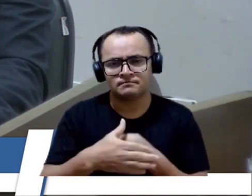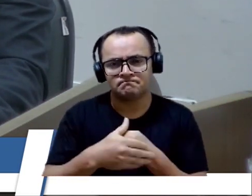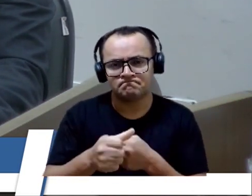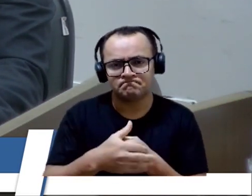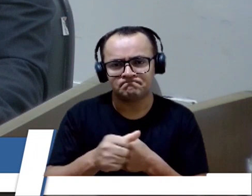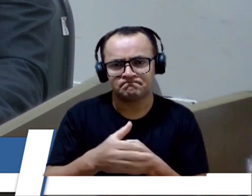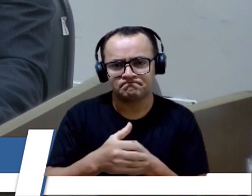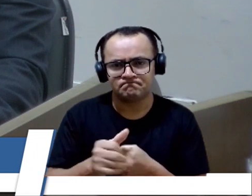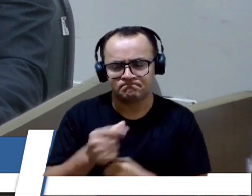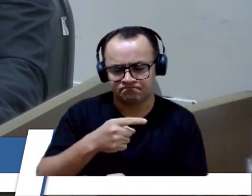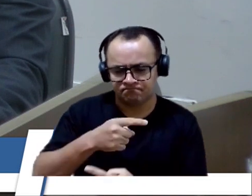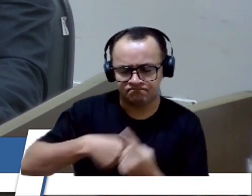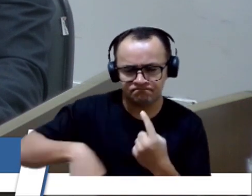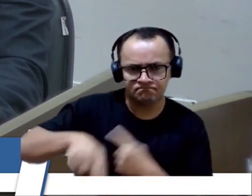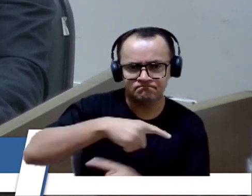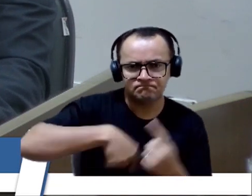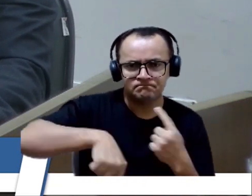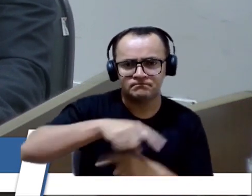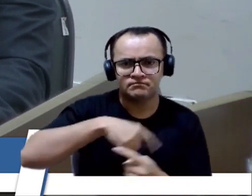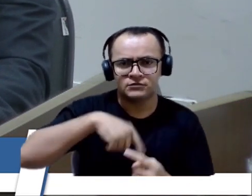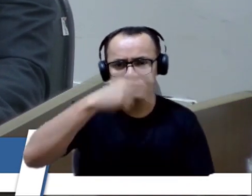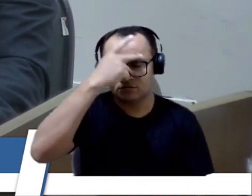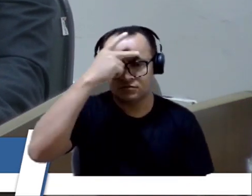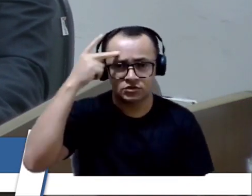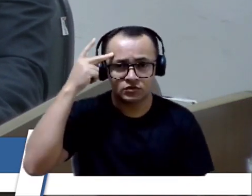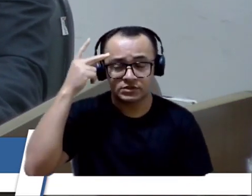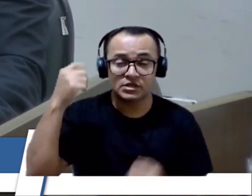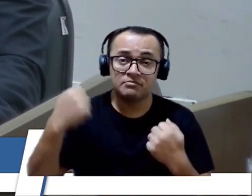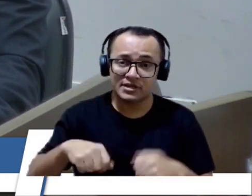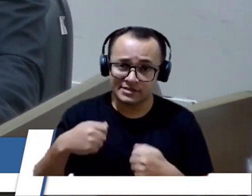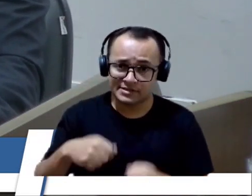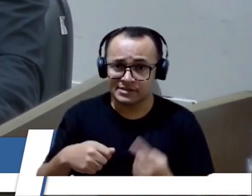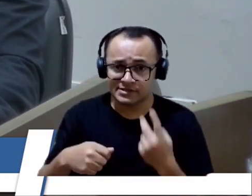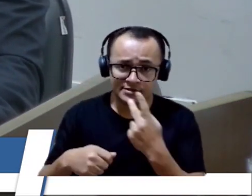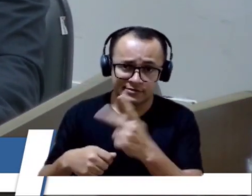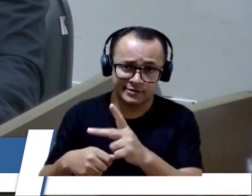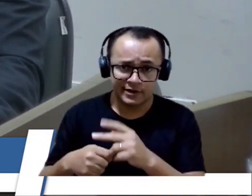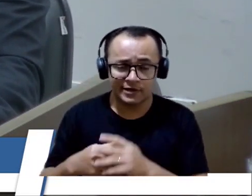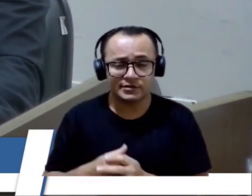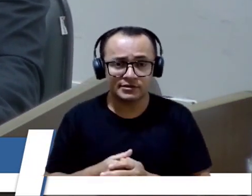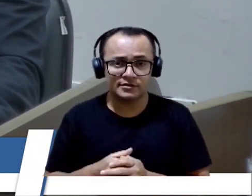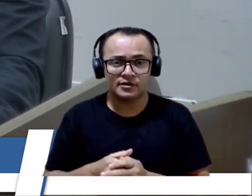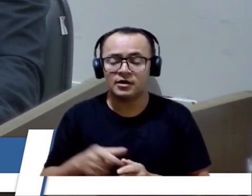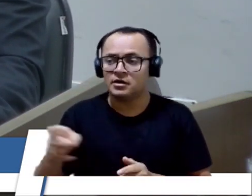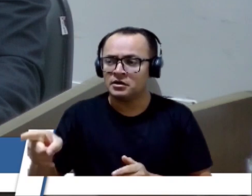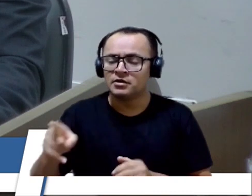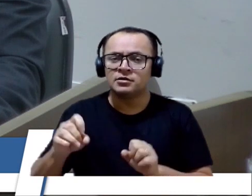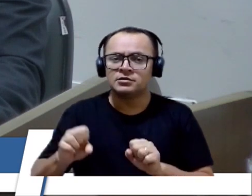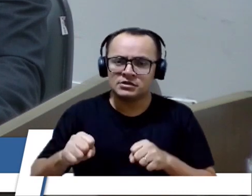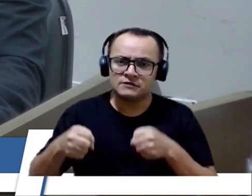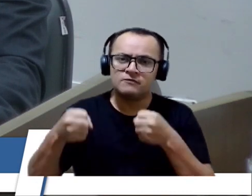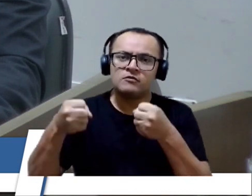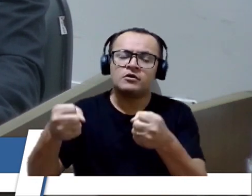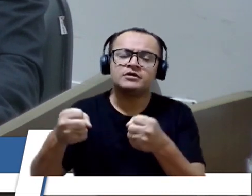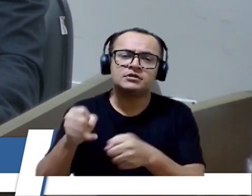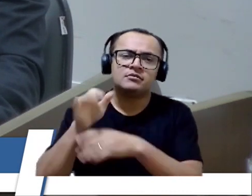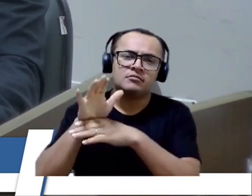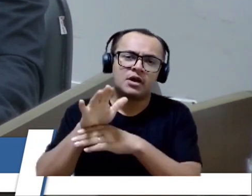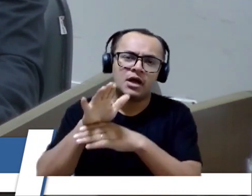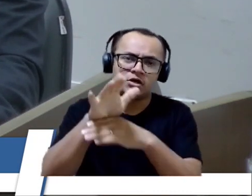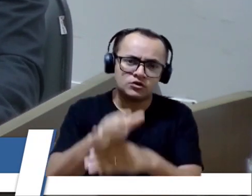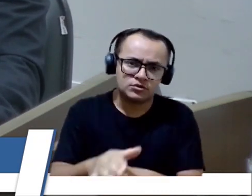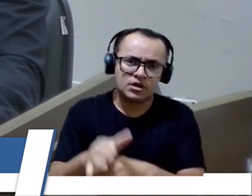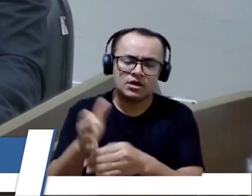e que precisa dele. Ele não mede esforços para realmente te ajudar,